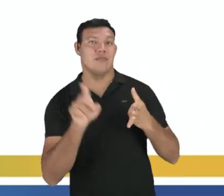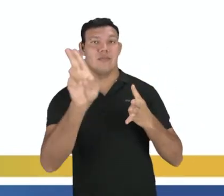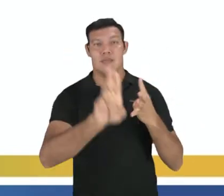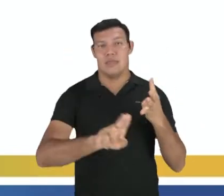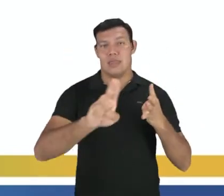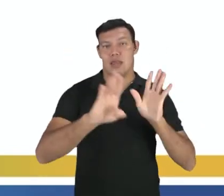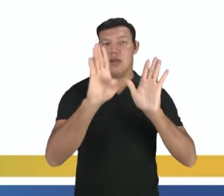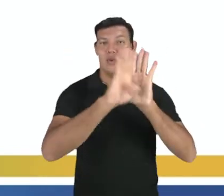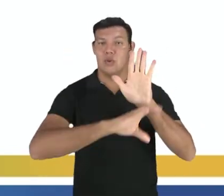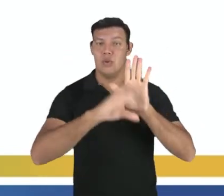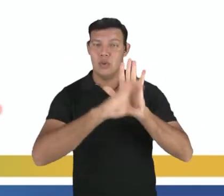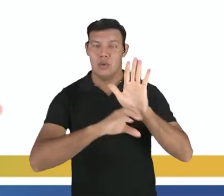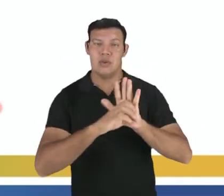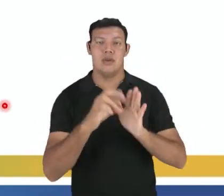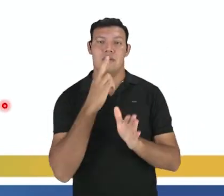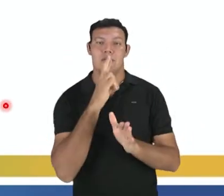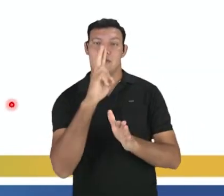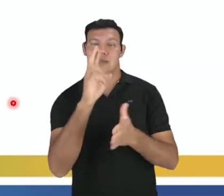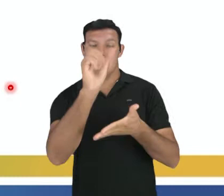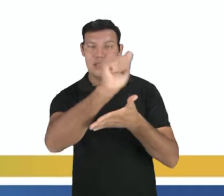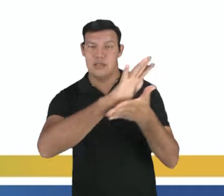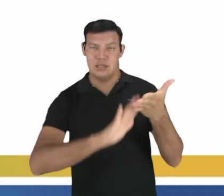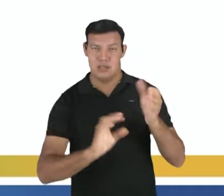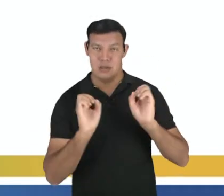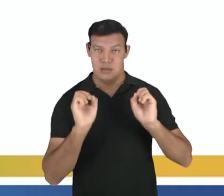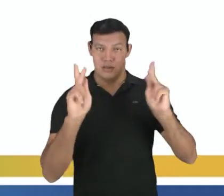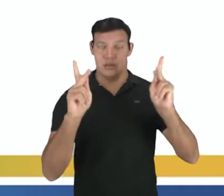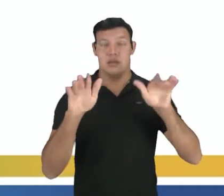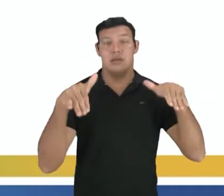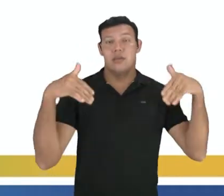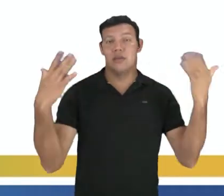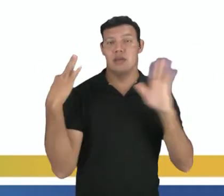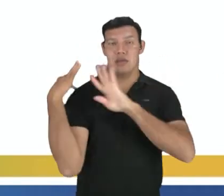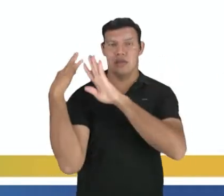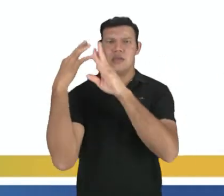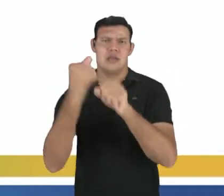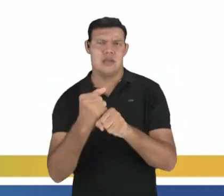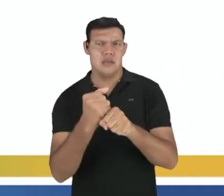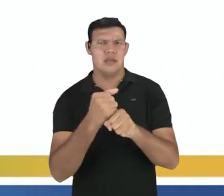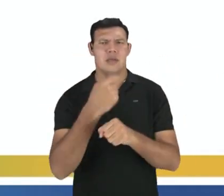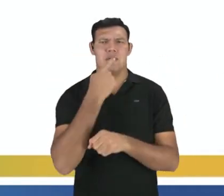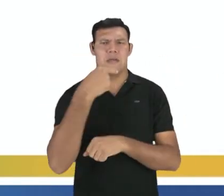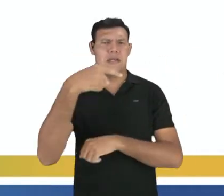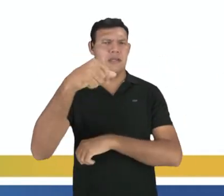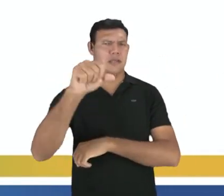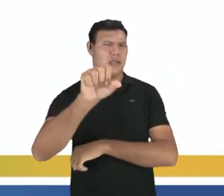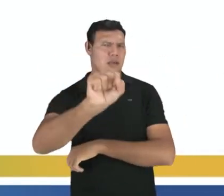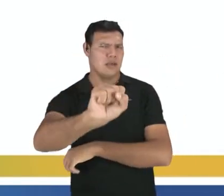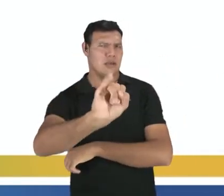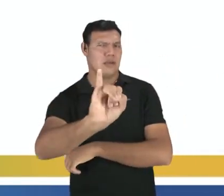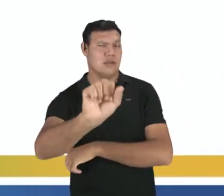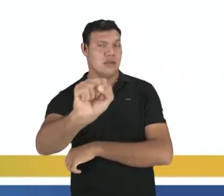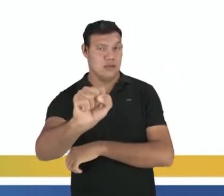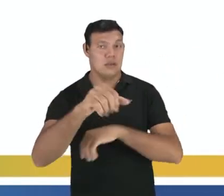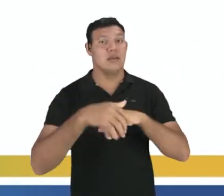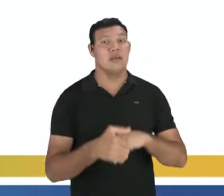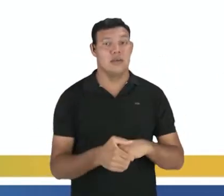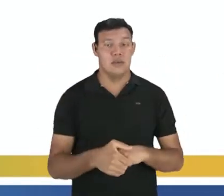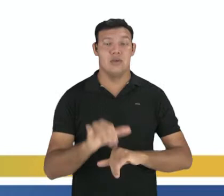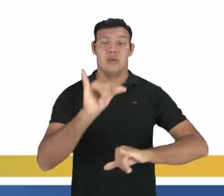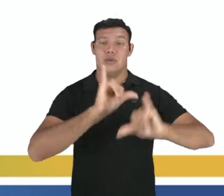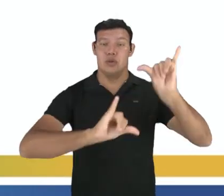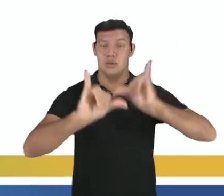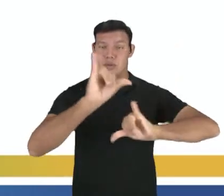os conceitos na resolução das atividades, ok? Então, vamos relembrar o que são os sais. Sais é todo